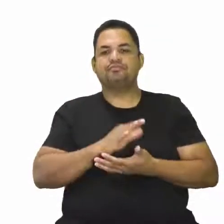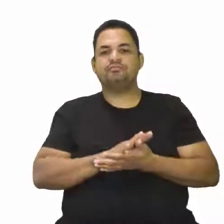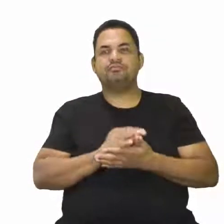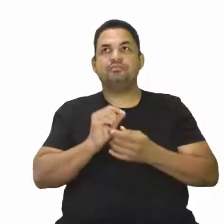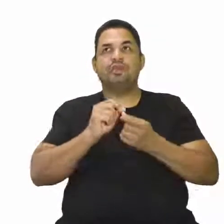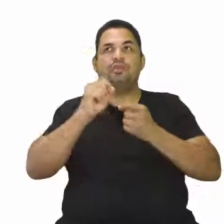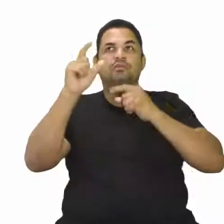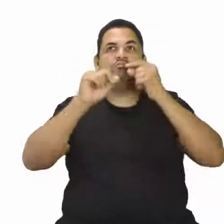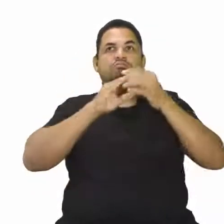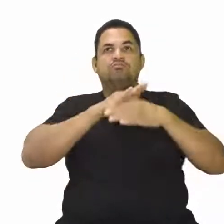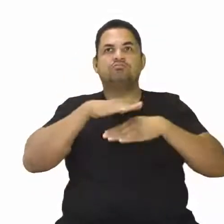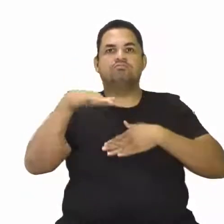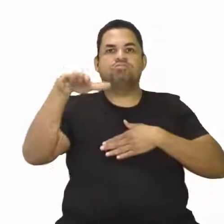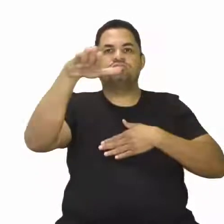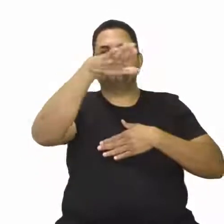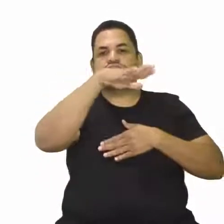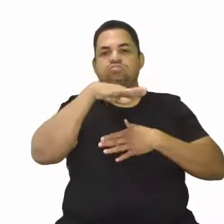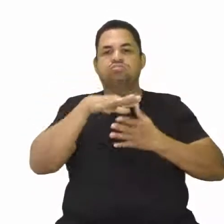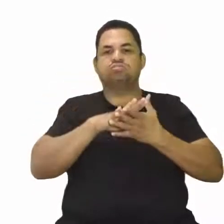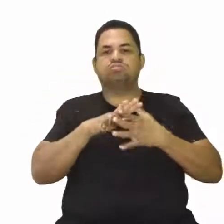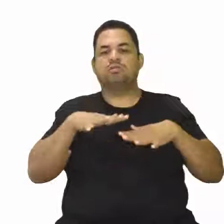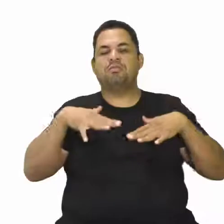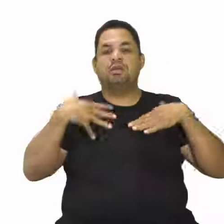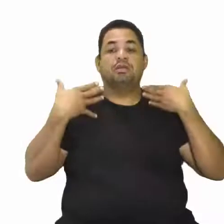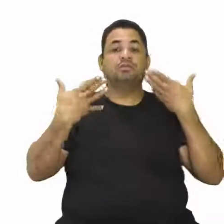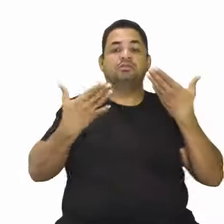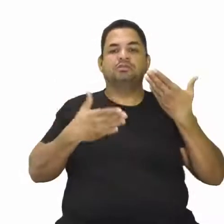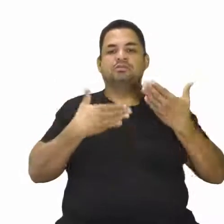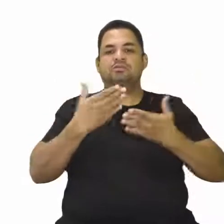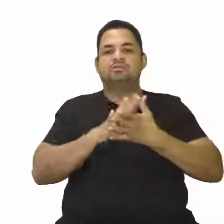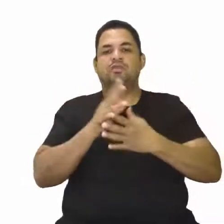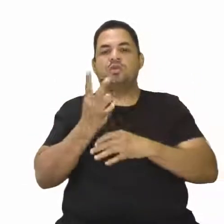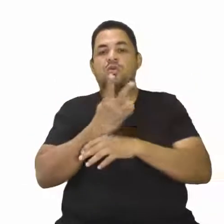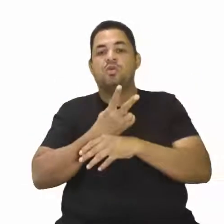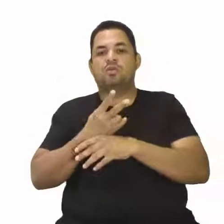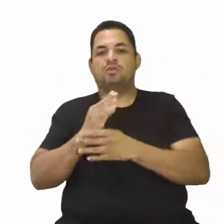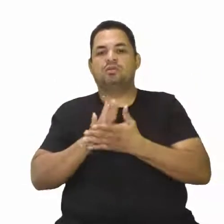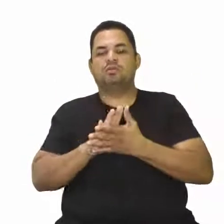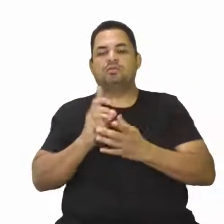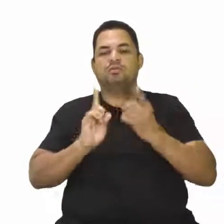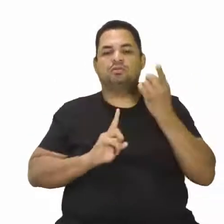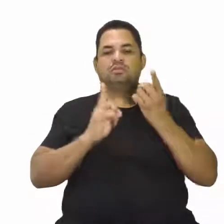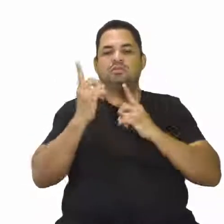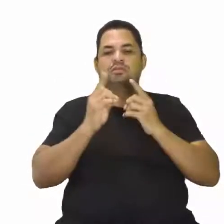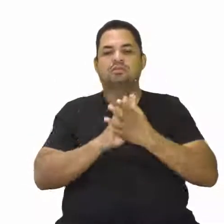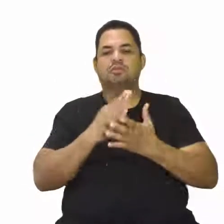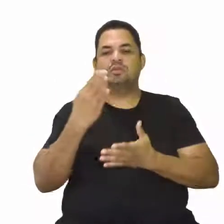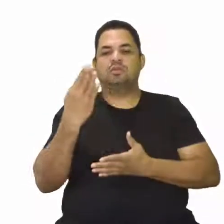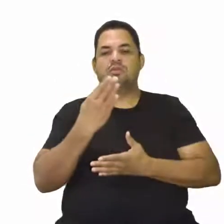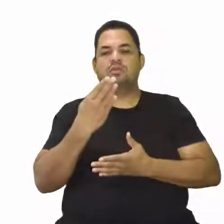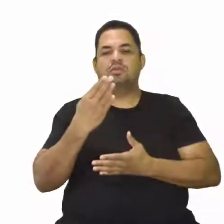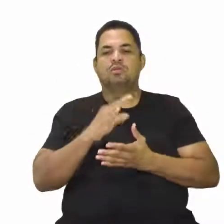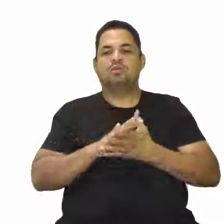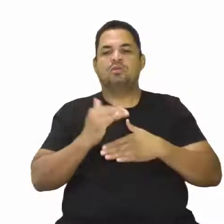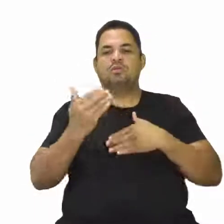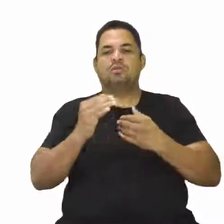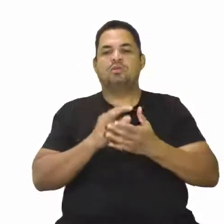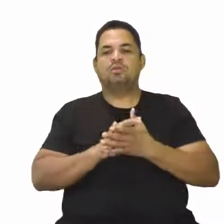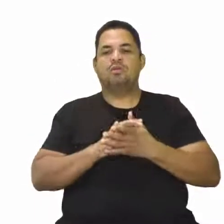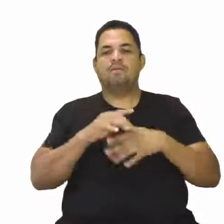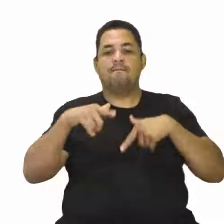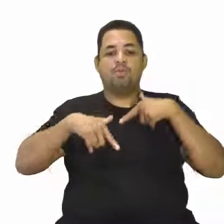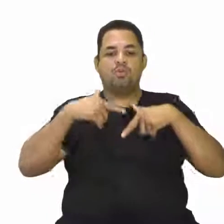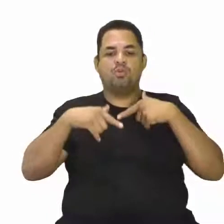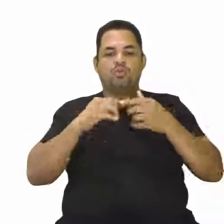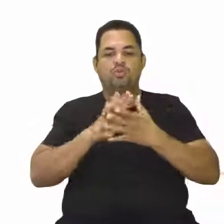dos passeios mais procurados por lá. O Chile é o quarto maior produtor de